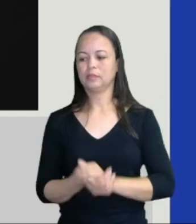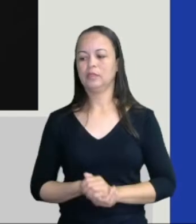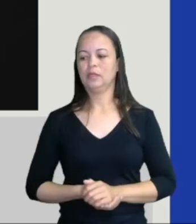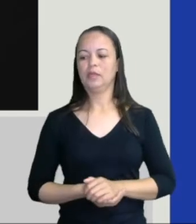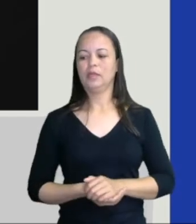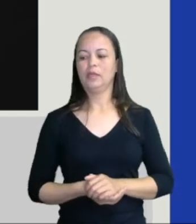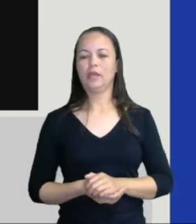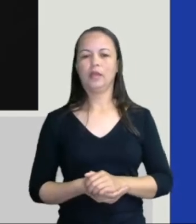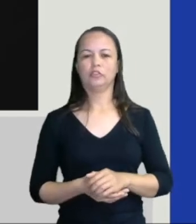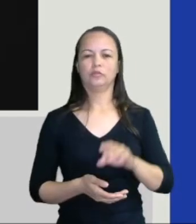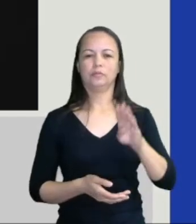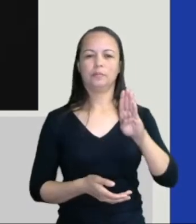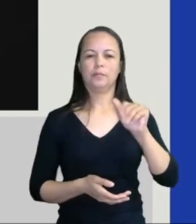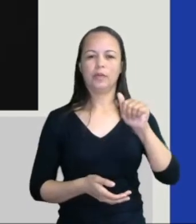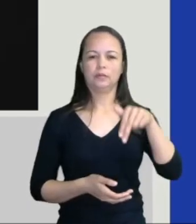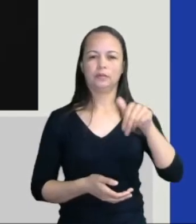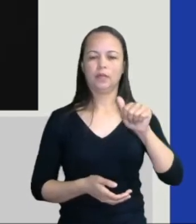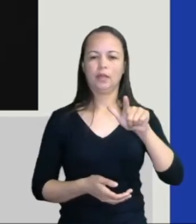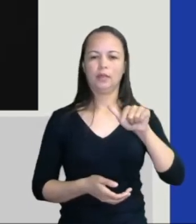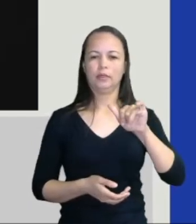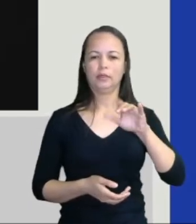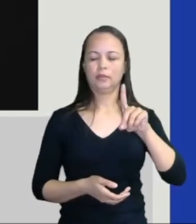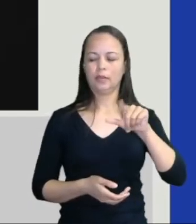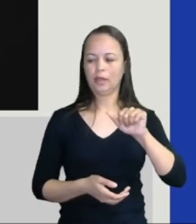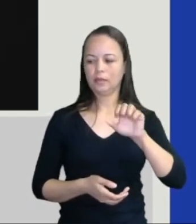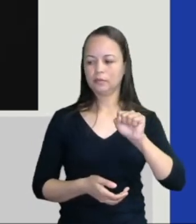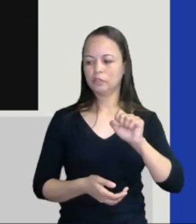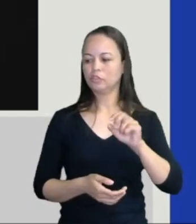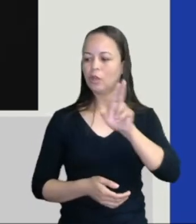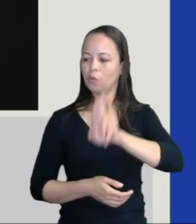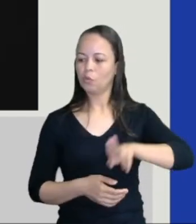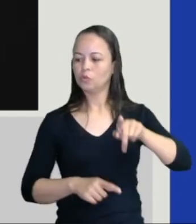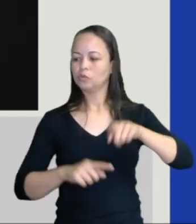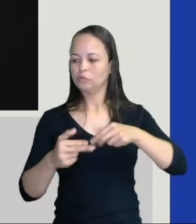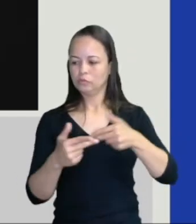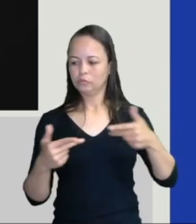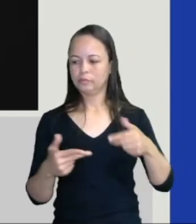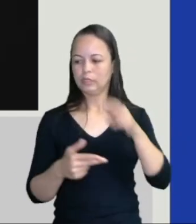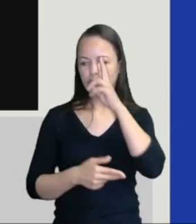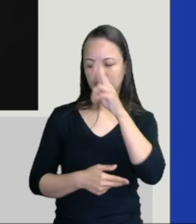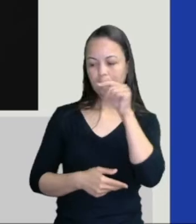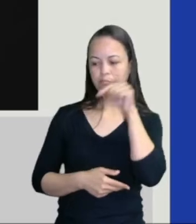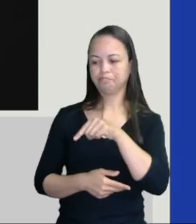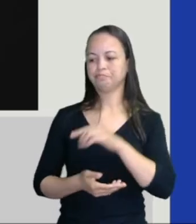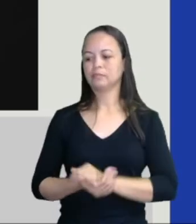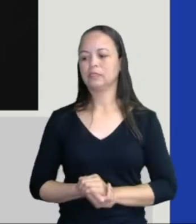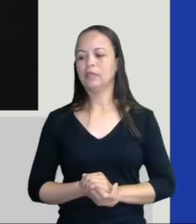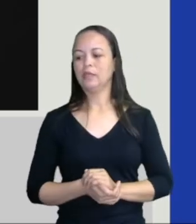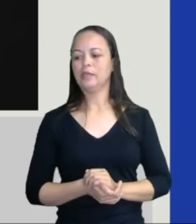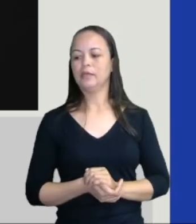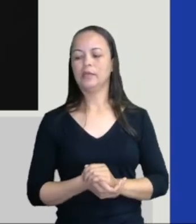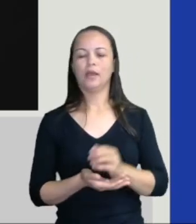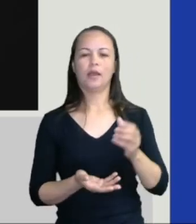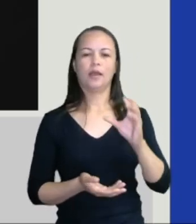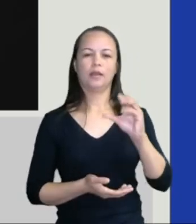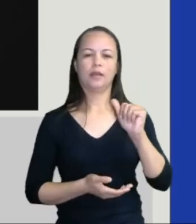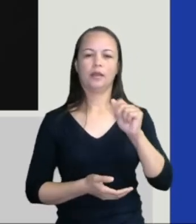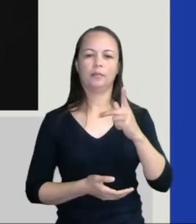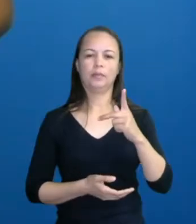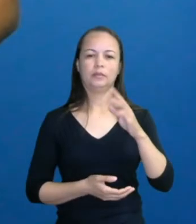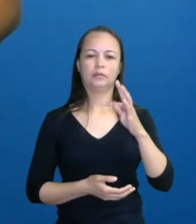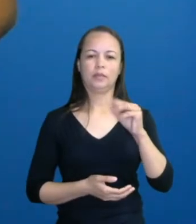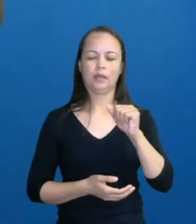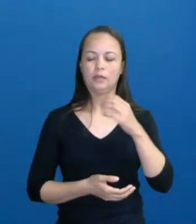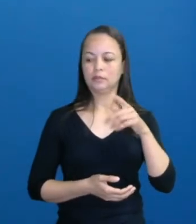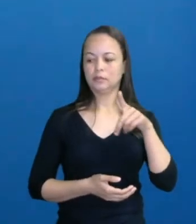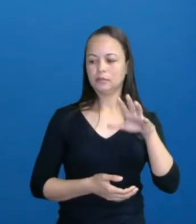banalidades, que é o uso dos instrumentos do senhor, e a captação, taxa pelo número de pessoas da família. Olha